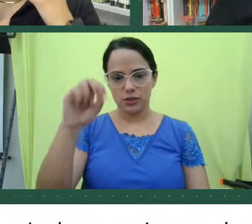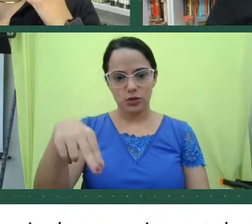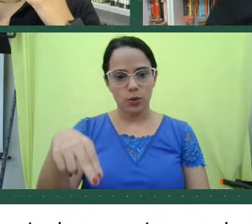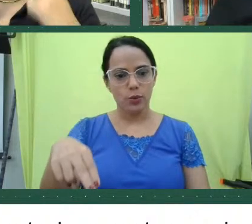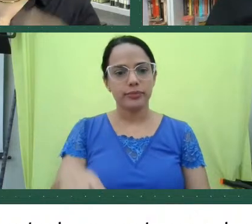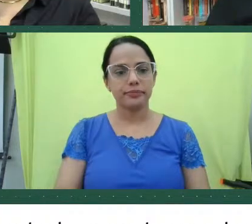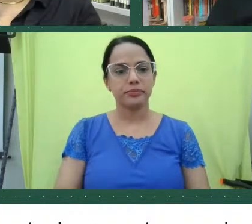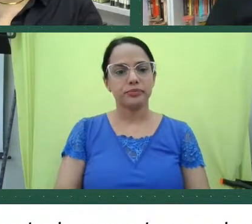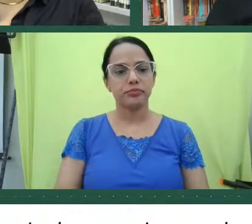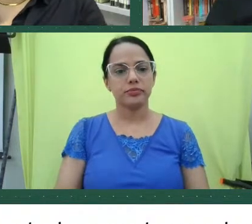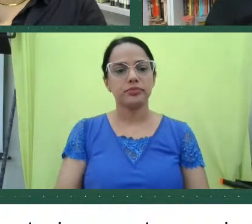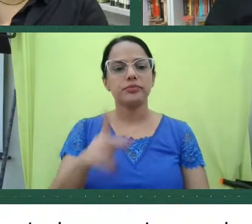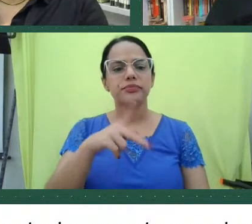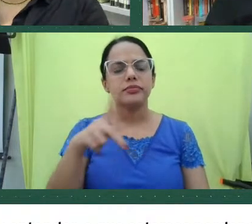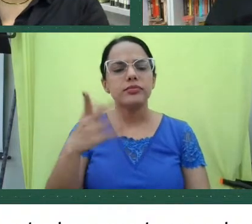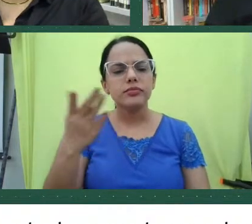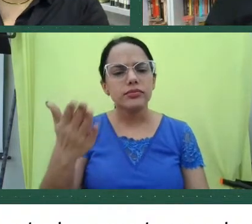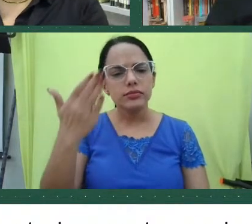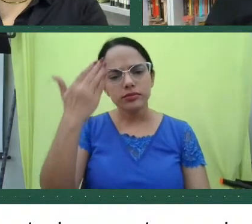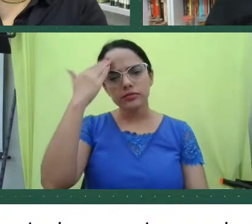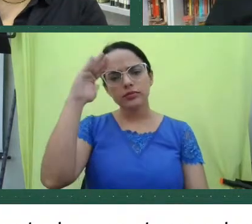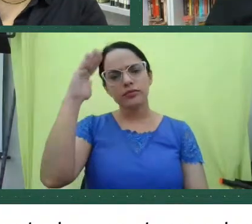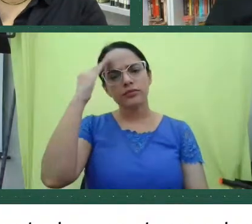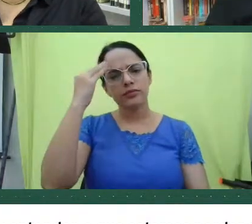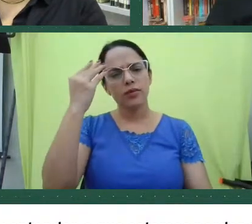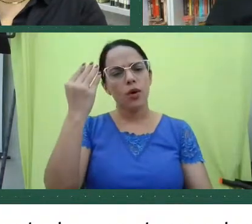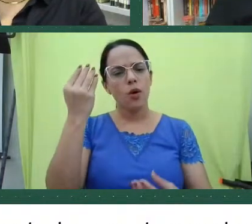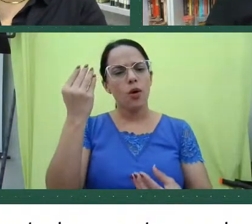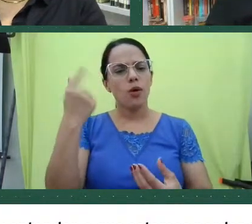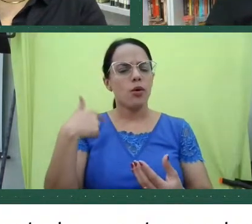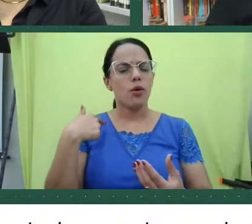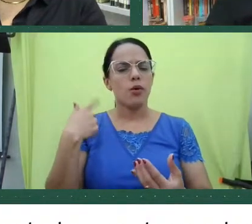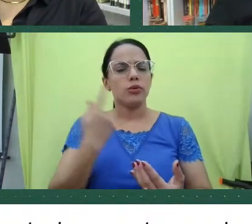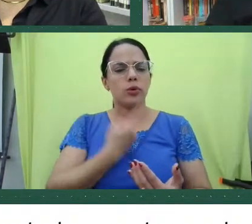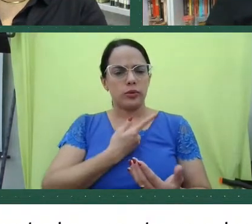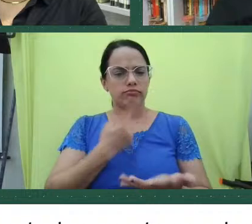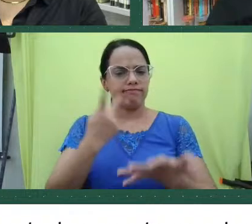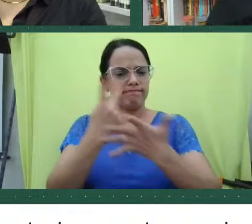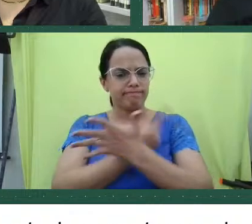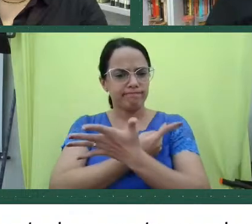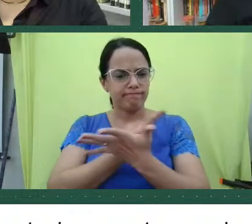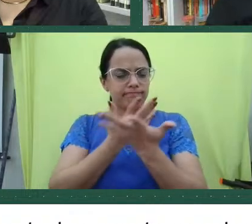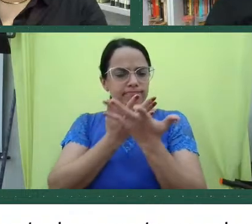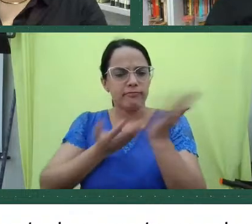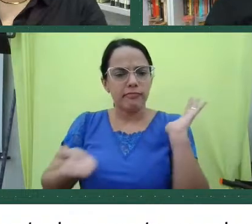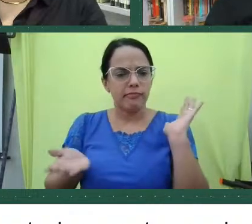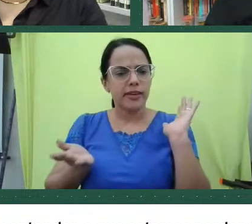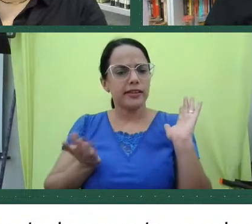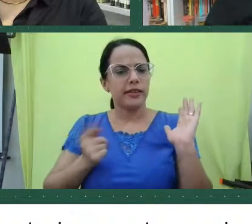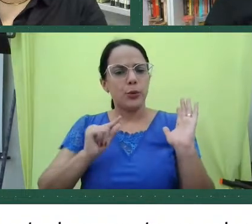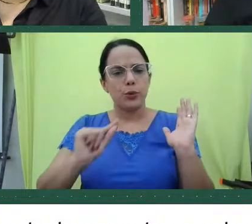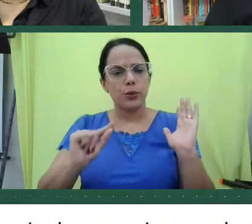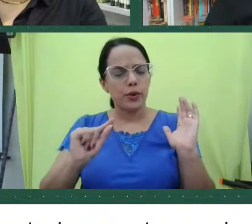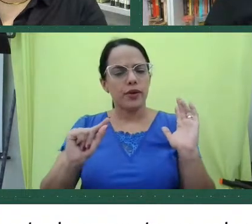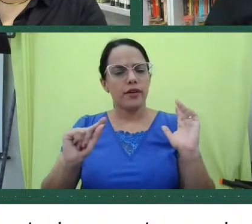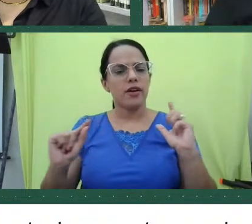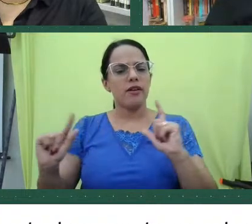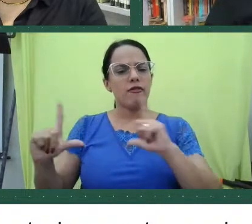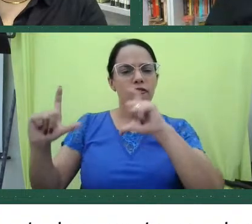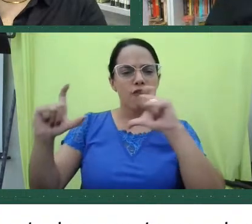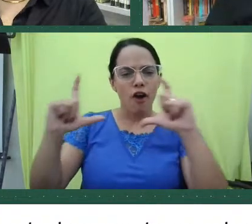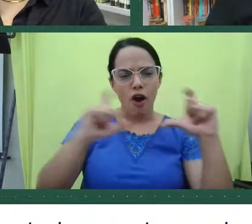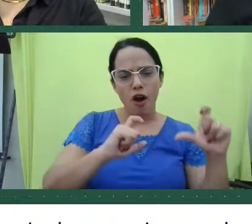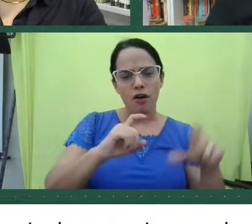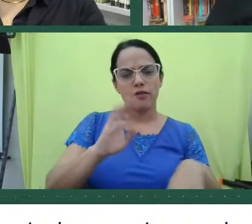Professor Marcelo, no seu entender, o que estamos perdendo quando não salvamos fotos e vídeos que são postados